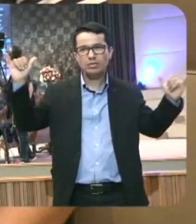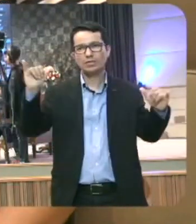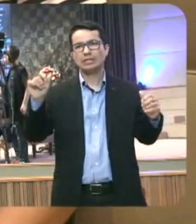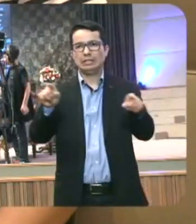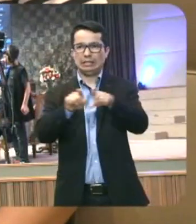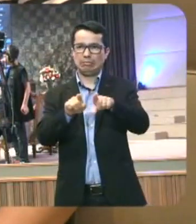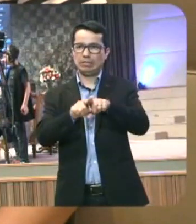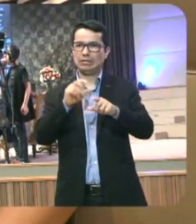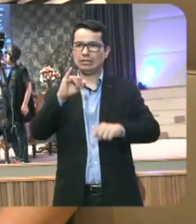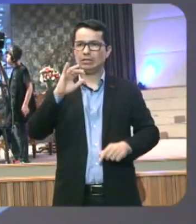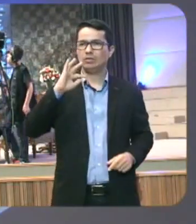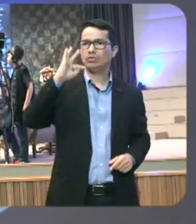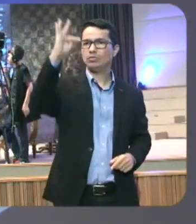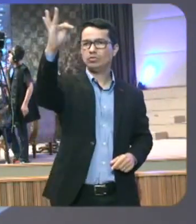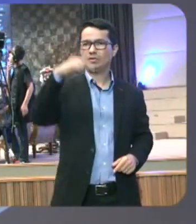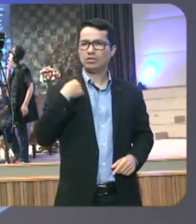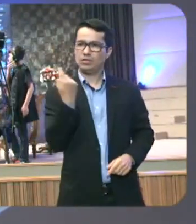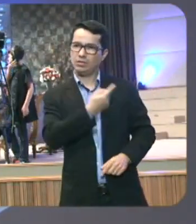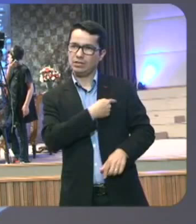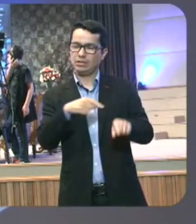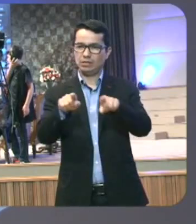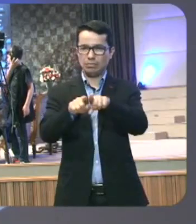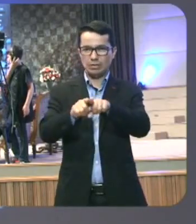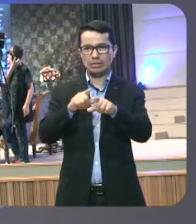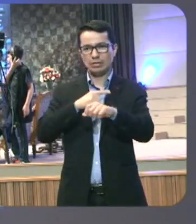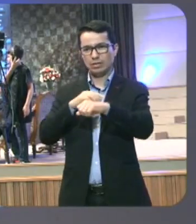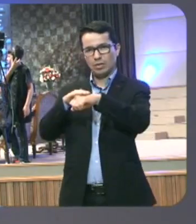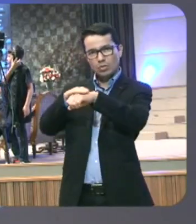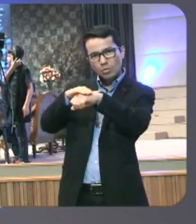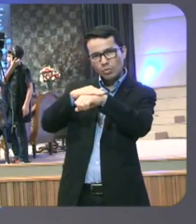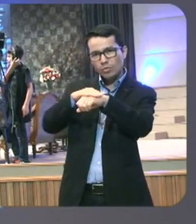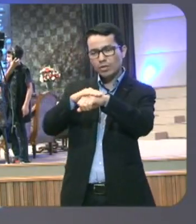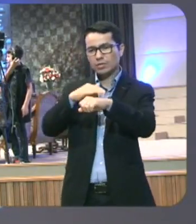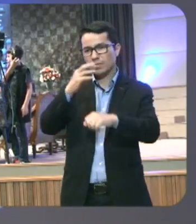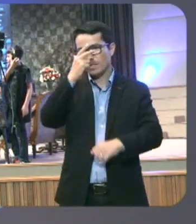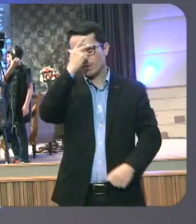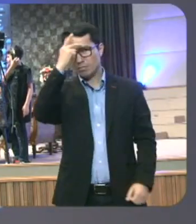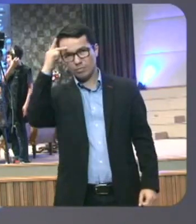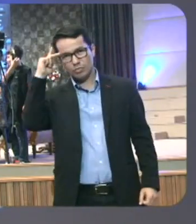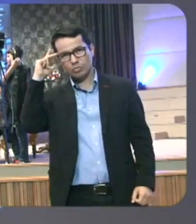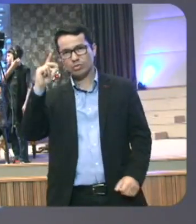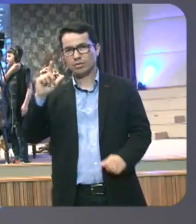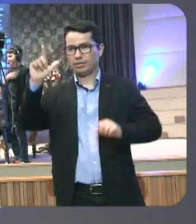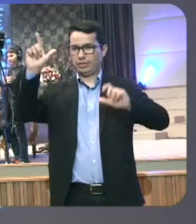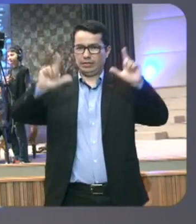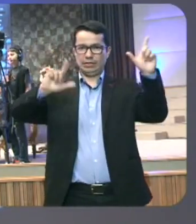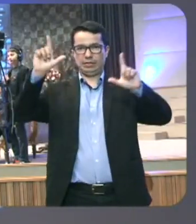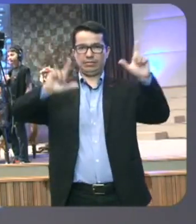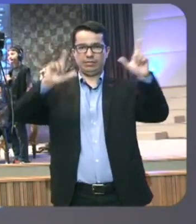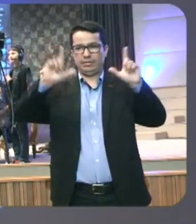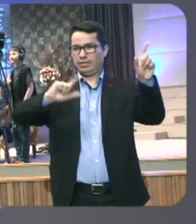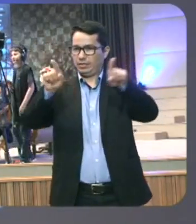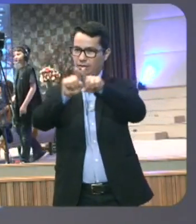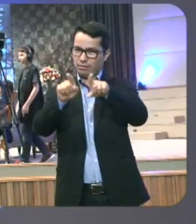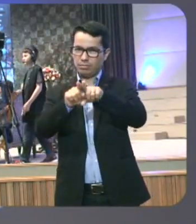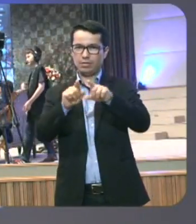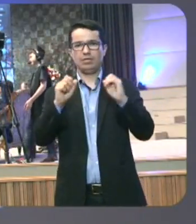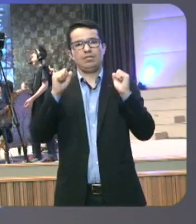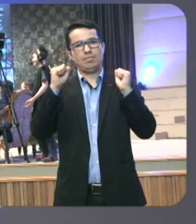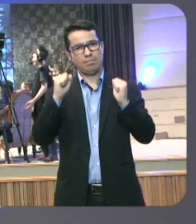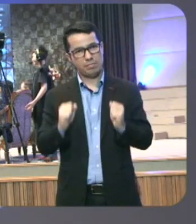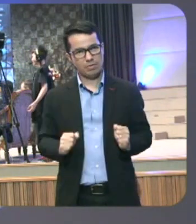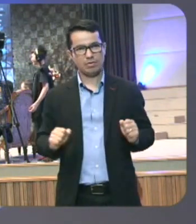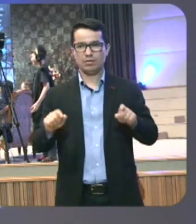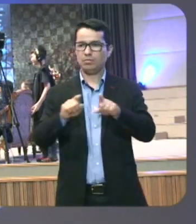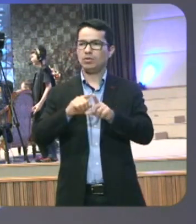Deus quiser, depois a gente vai conversar com o pessoal da TV, para ver se a gente consegue lançar num outro